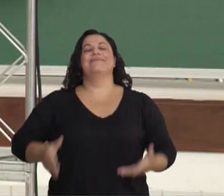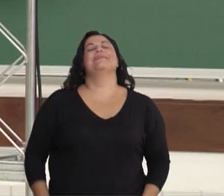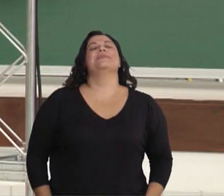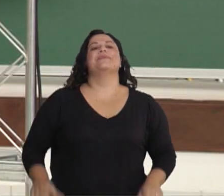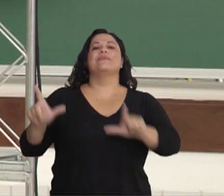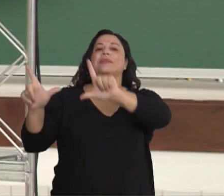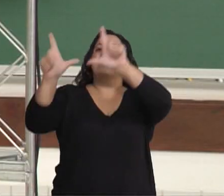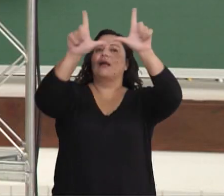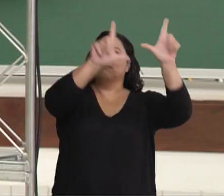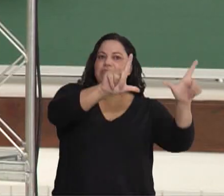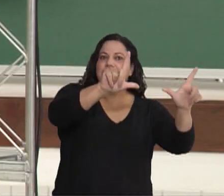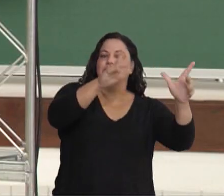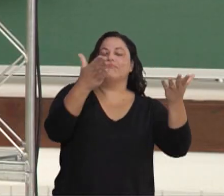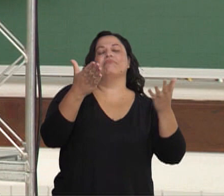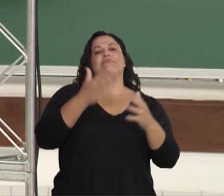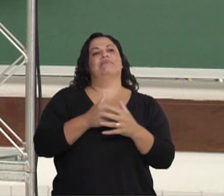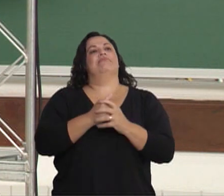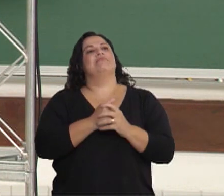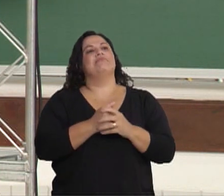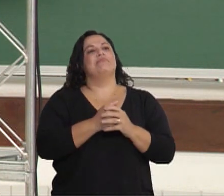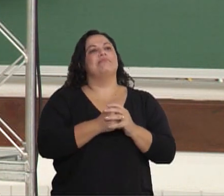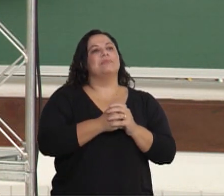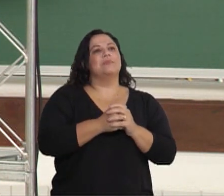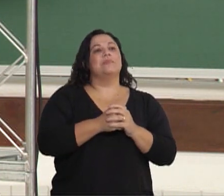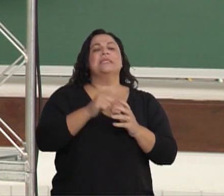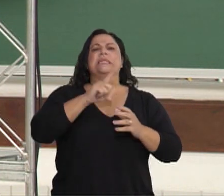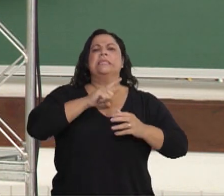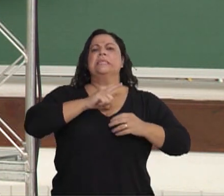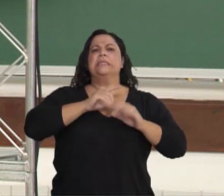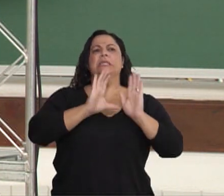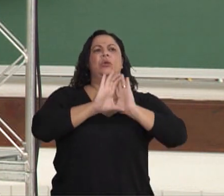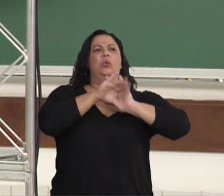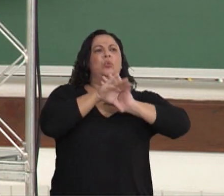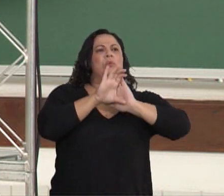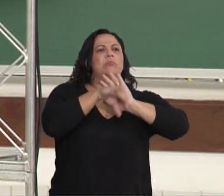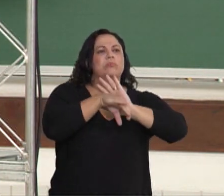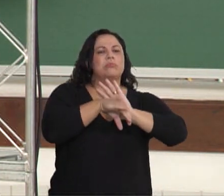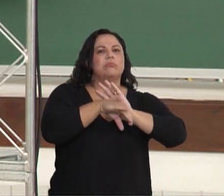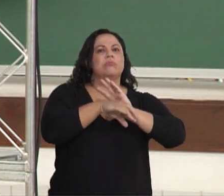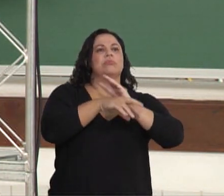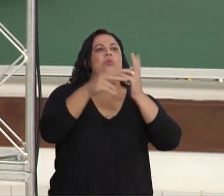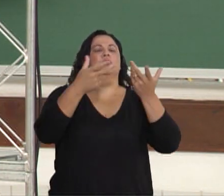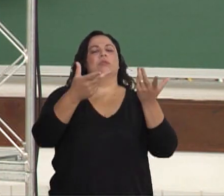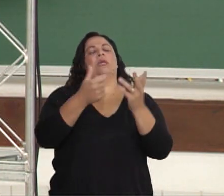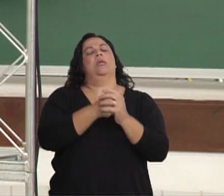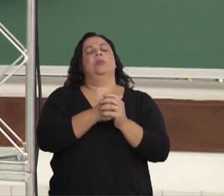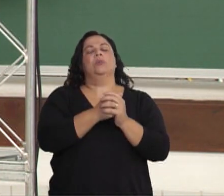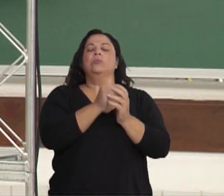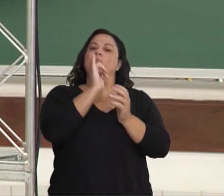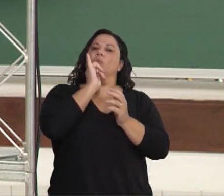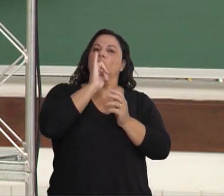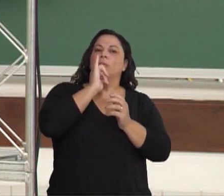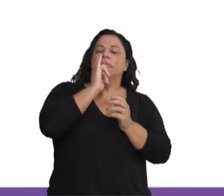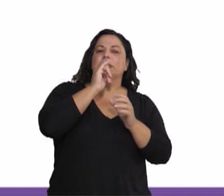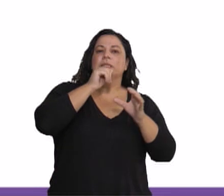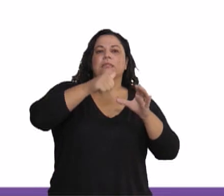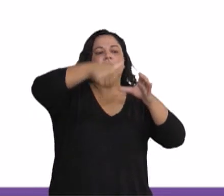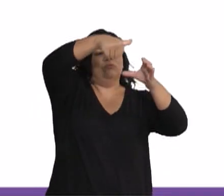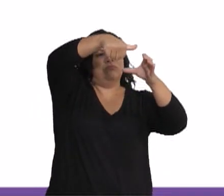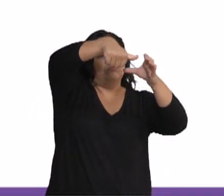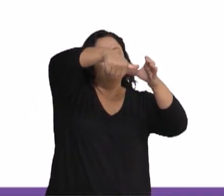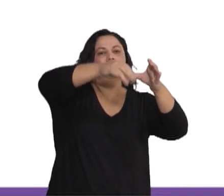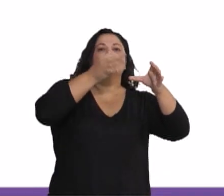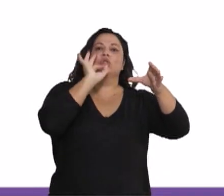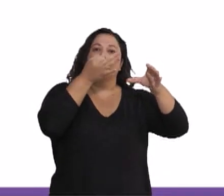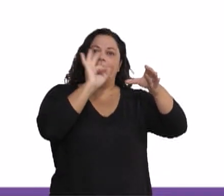nossa próxima tela, temos ali então o conceito, agora sim, pegando a garrafa térmica como referência. Então, perceba